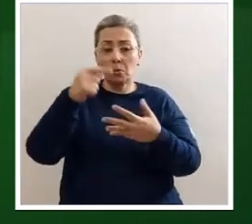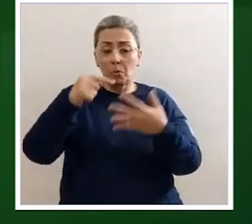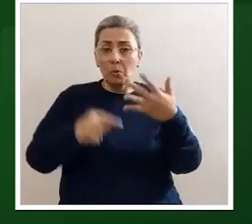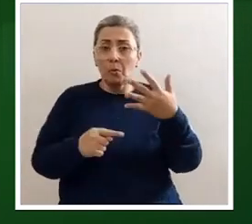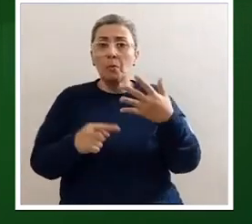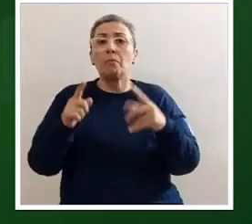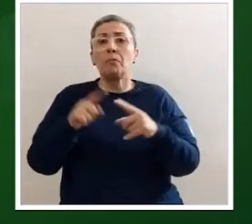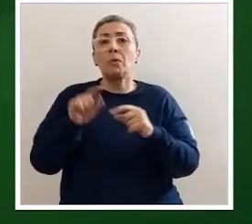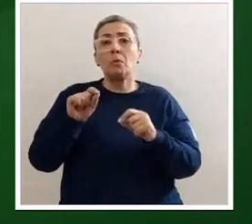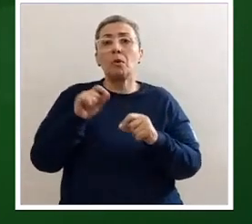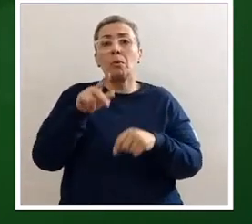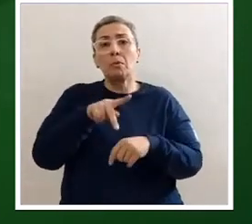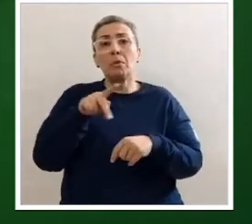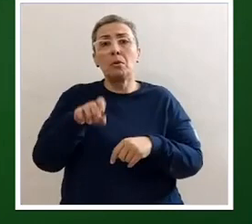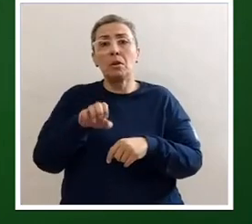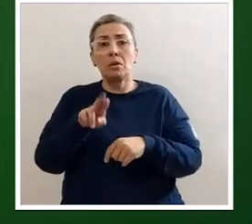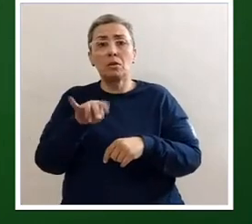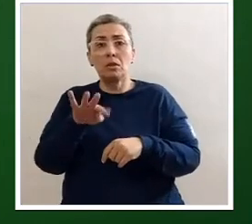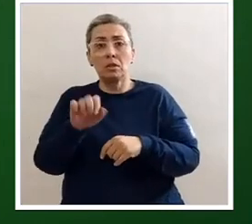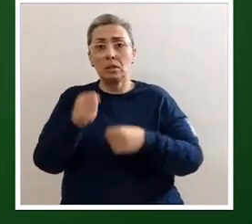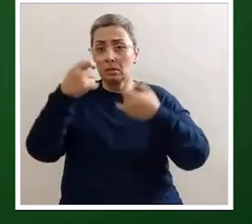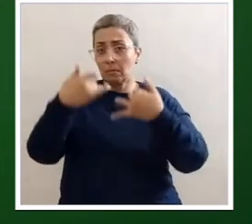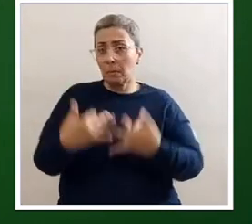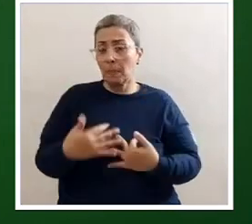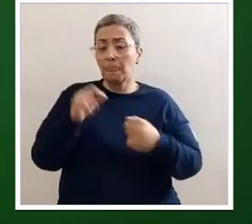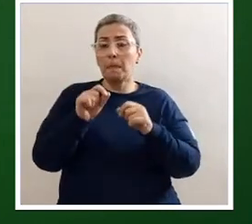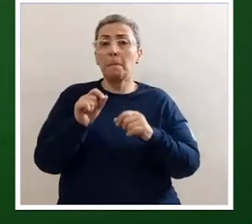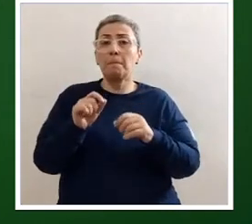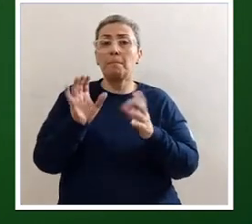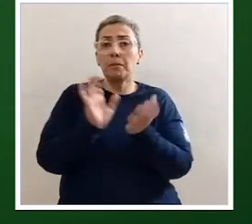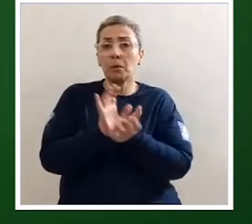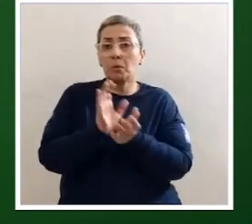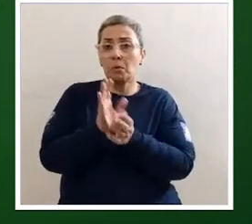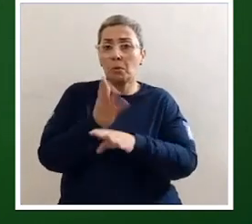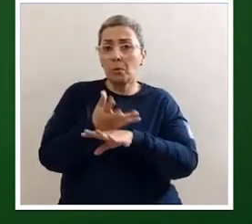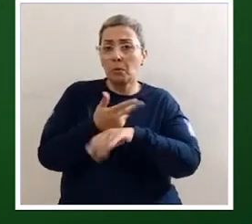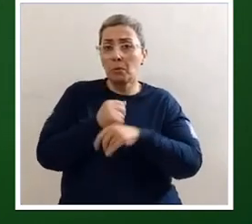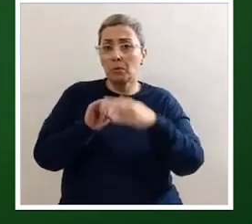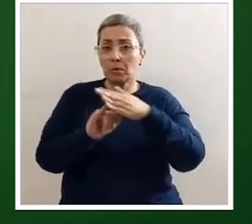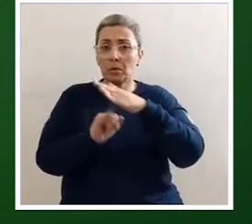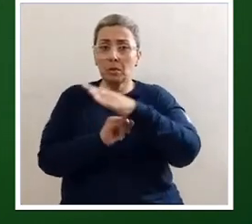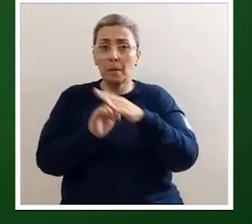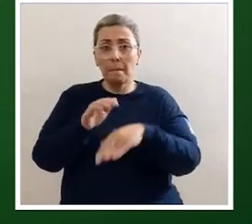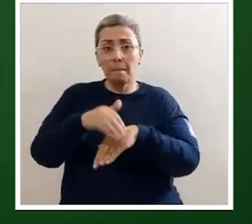daquilo que a professora estava citando da equipe da institutos